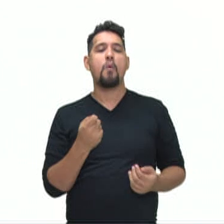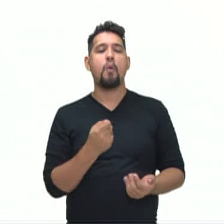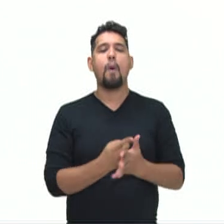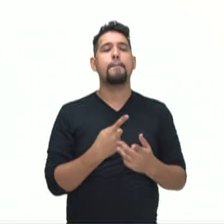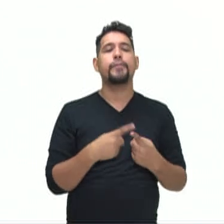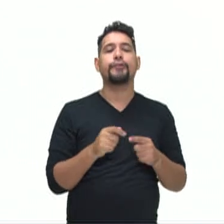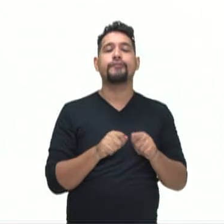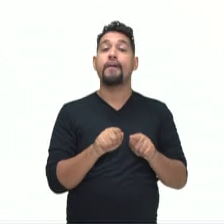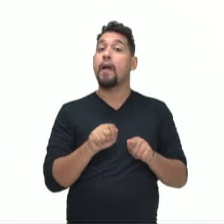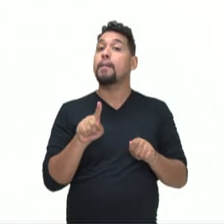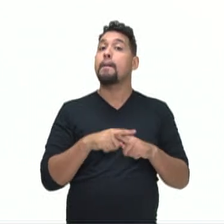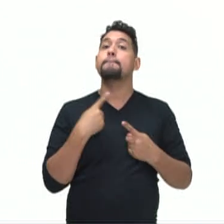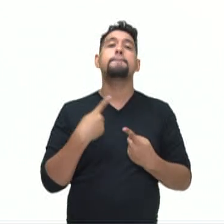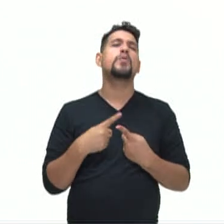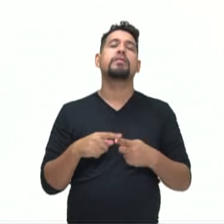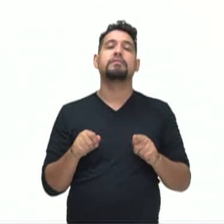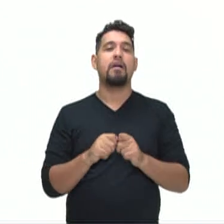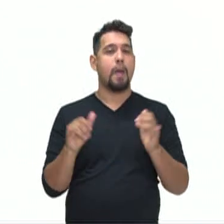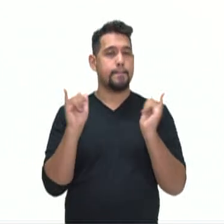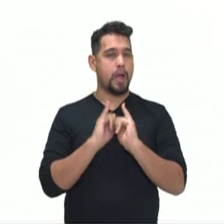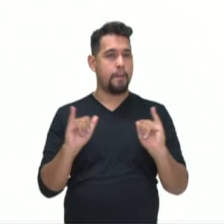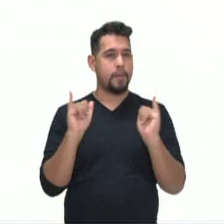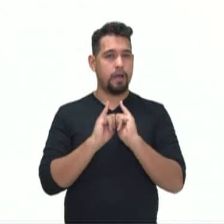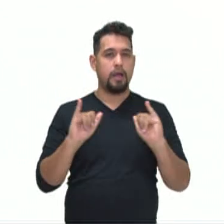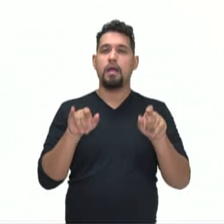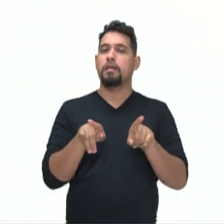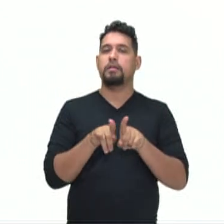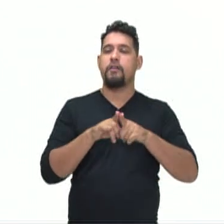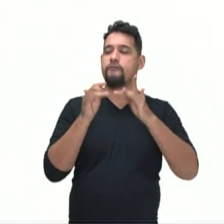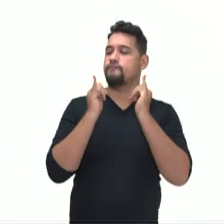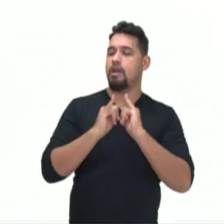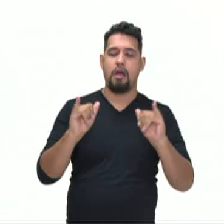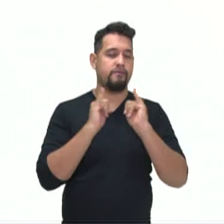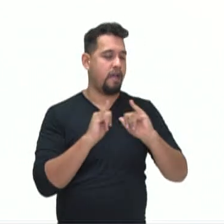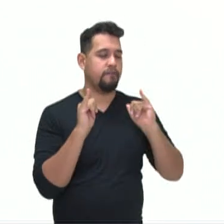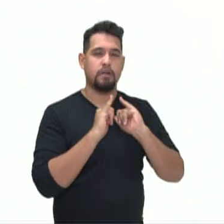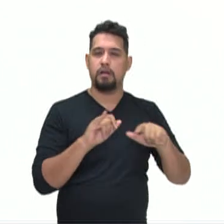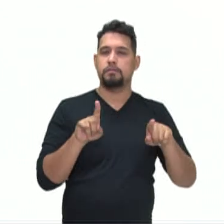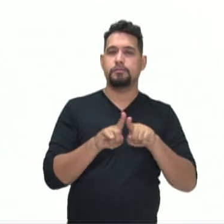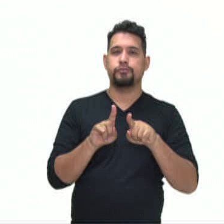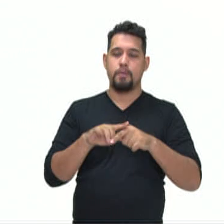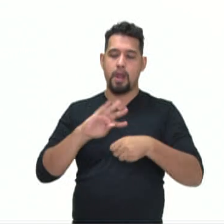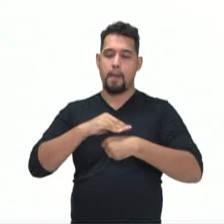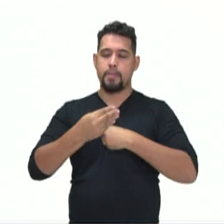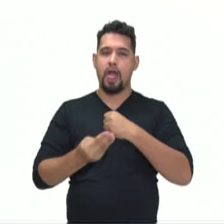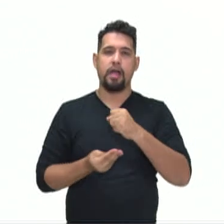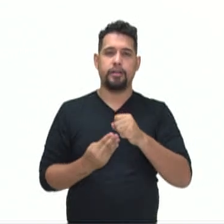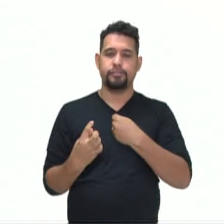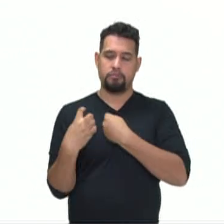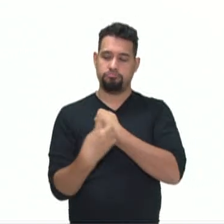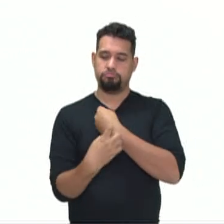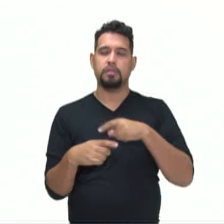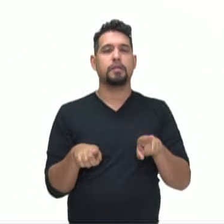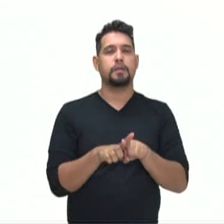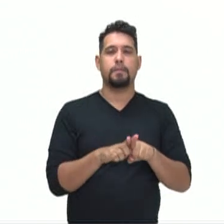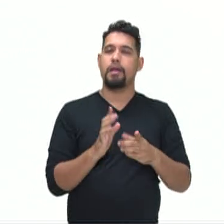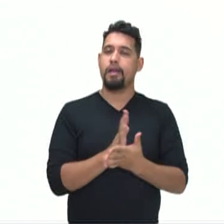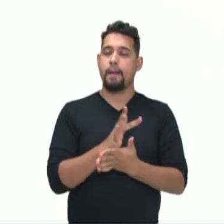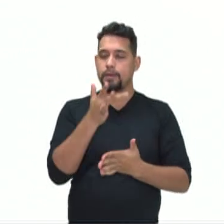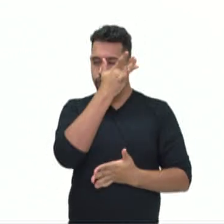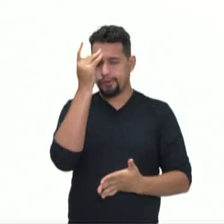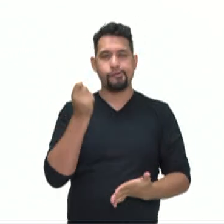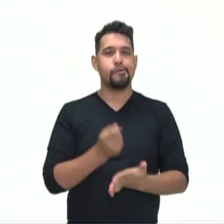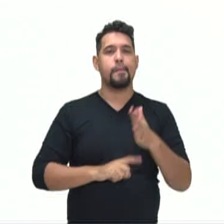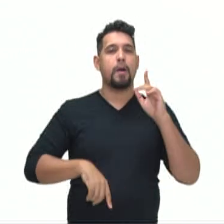Para tanto, a publicidade é o principal meio de informar através das embalagens, dos rótulos, ao consumidor